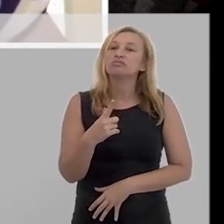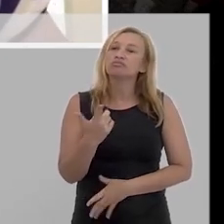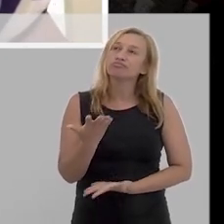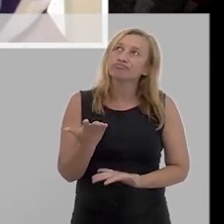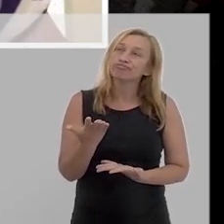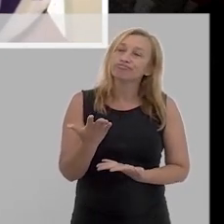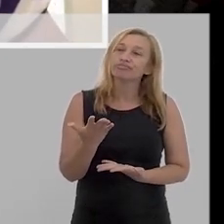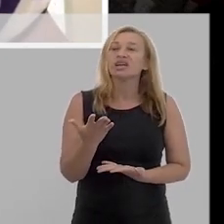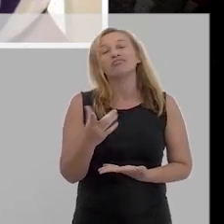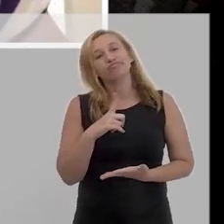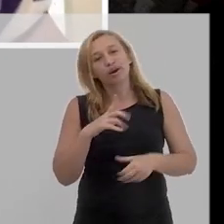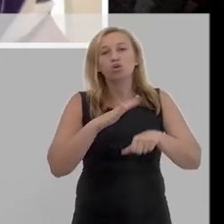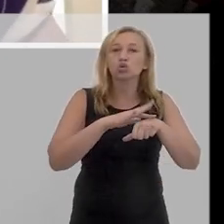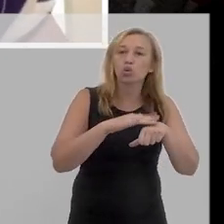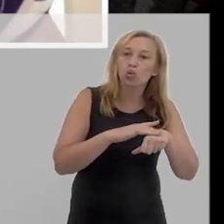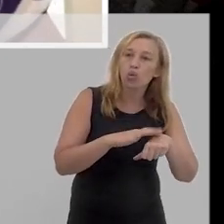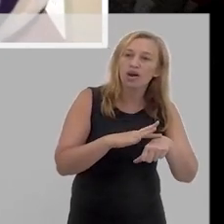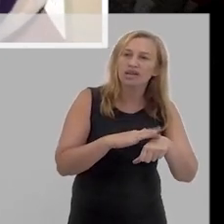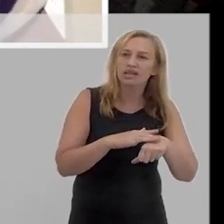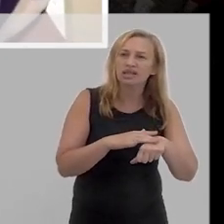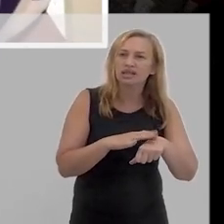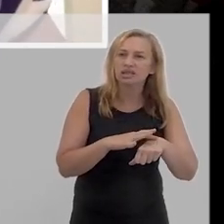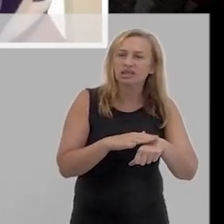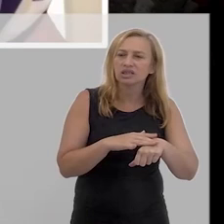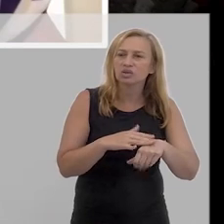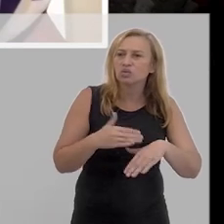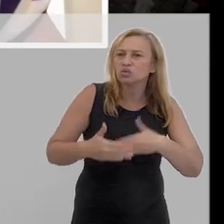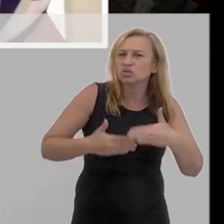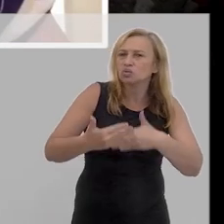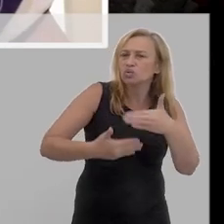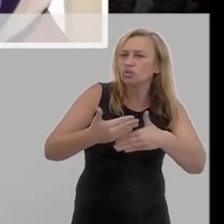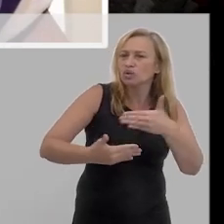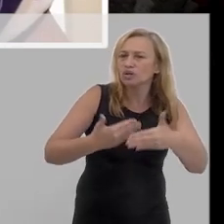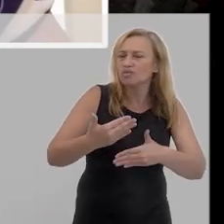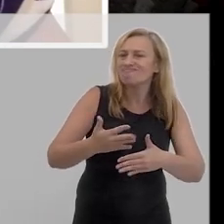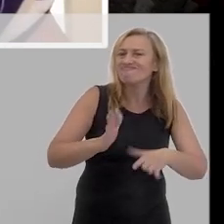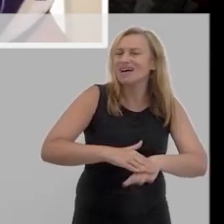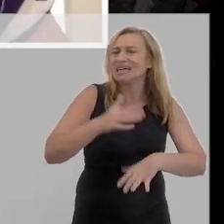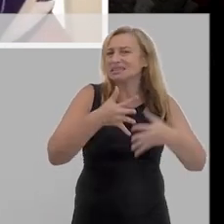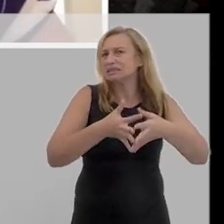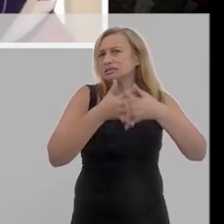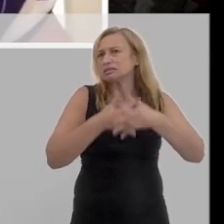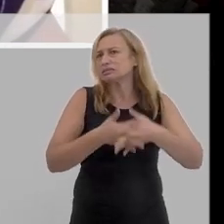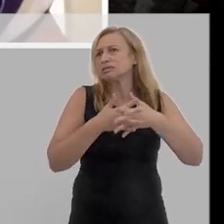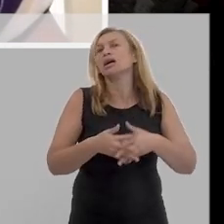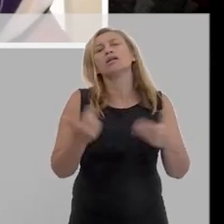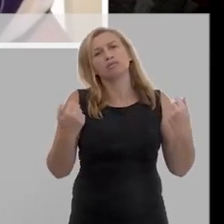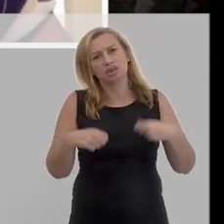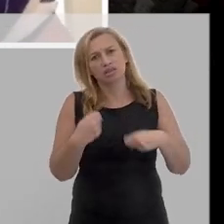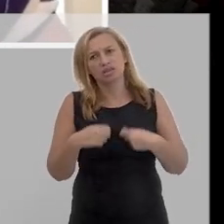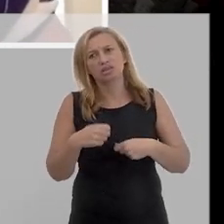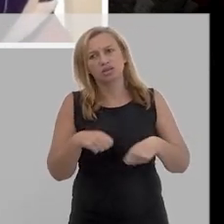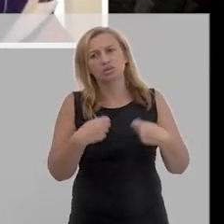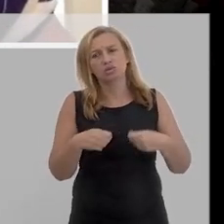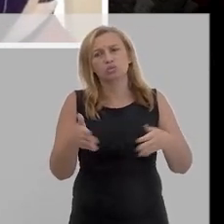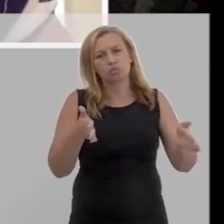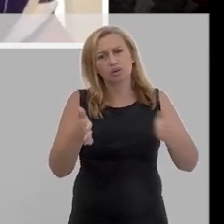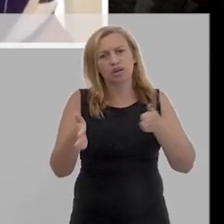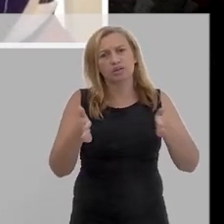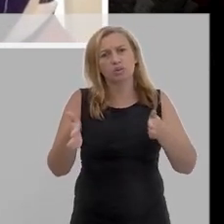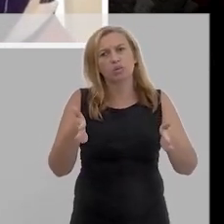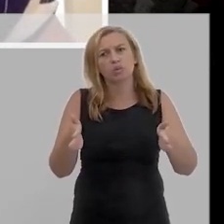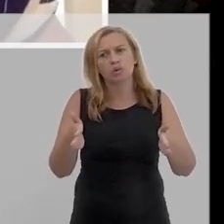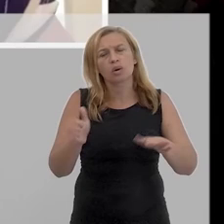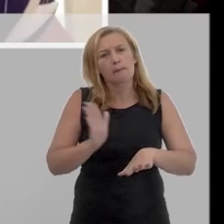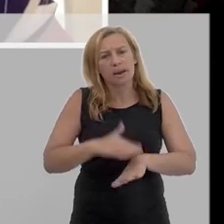existem doenças que têm um desenrolar mais complicado e aí precisa de um